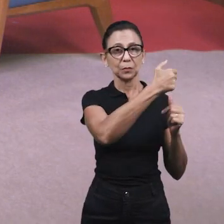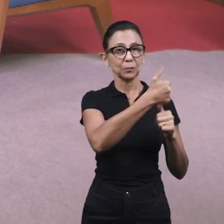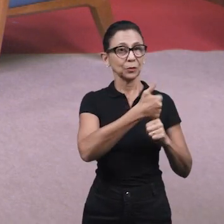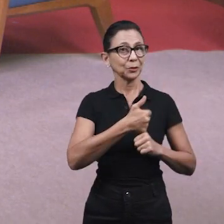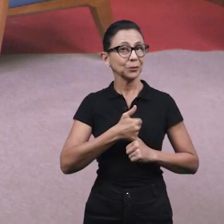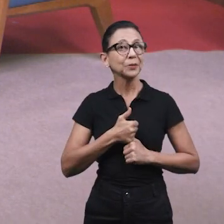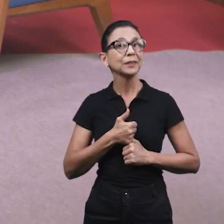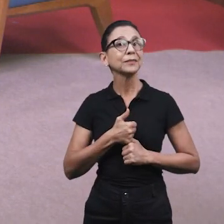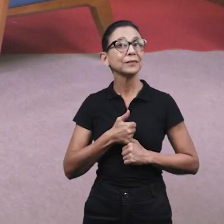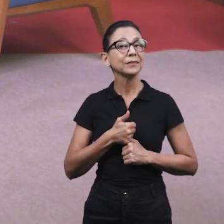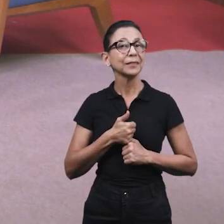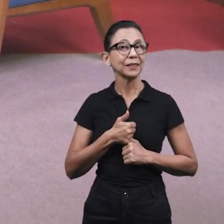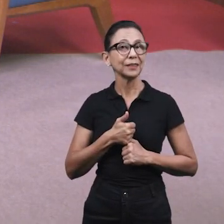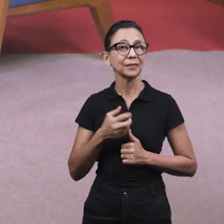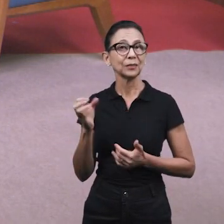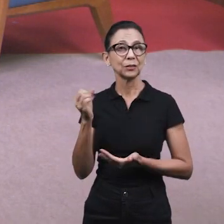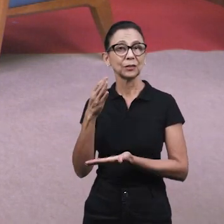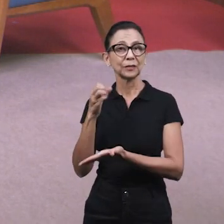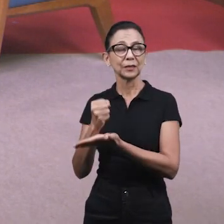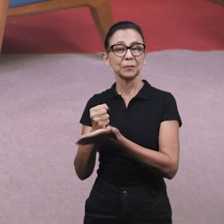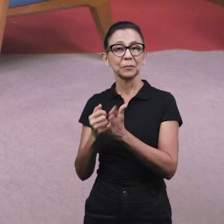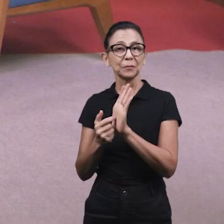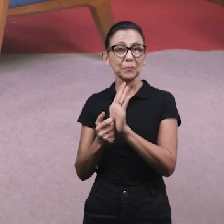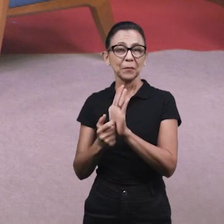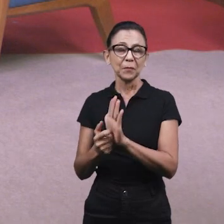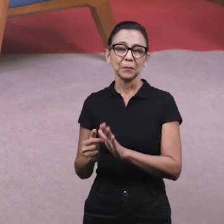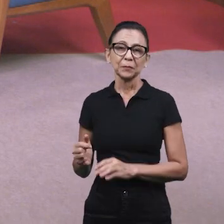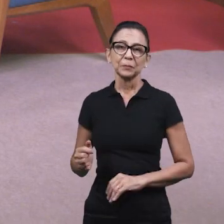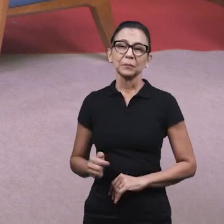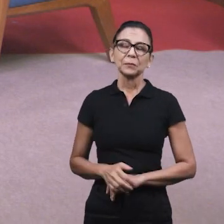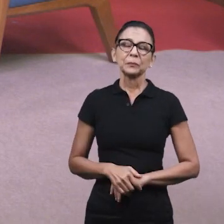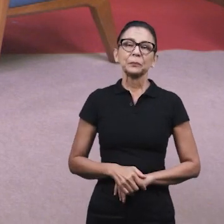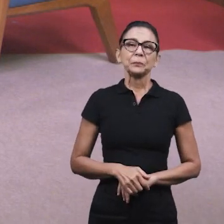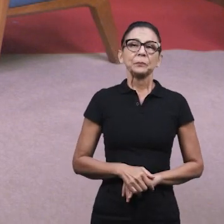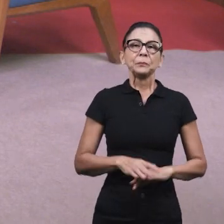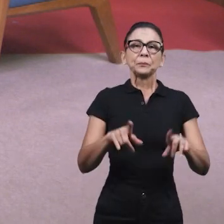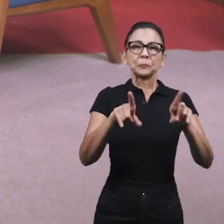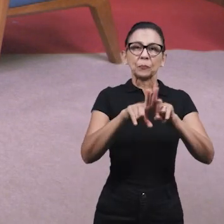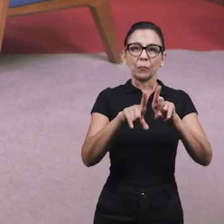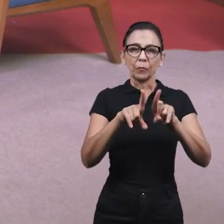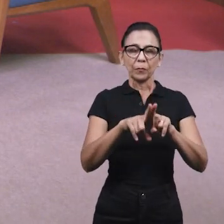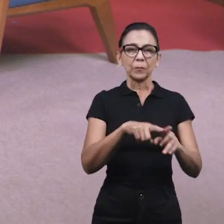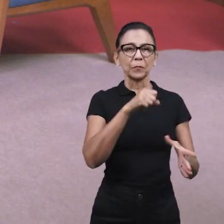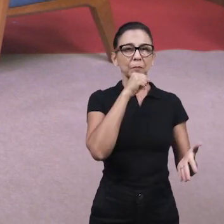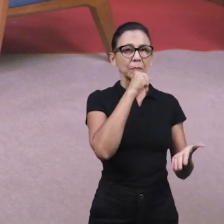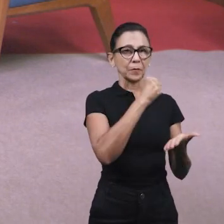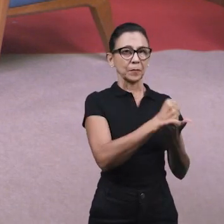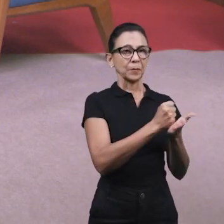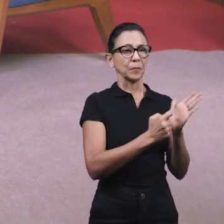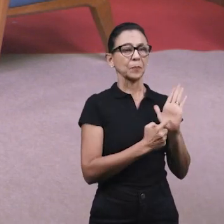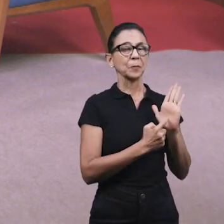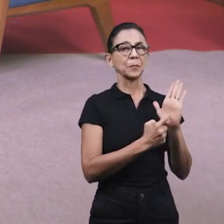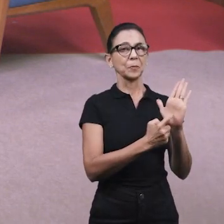na fronteira, né, próximo a entrar, né, na terra prometida,